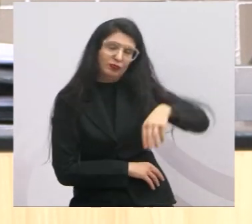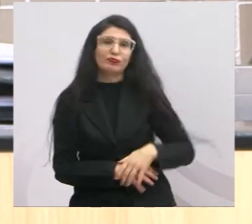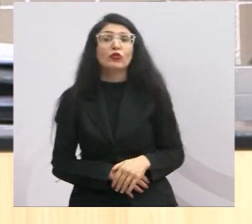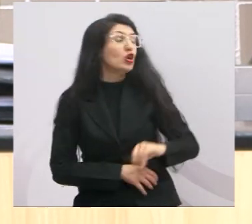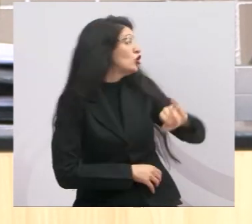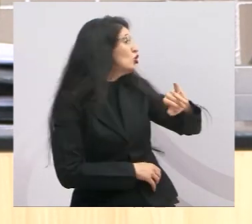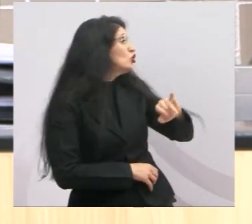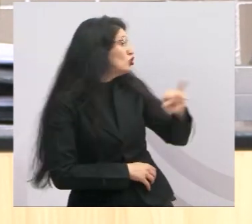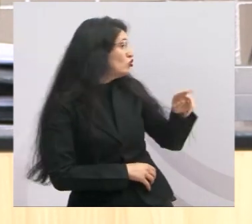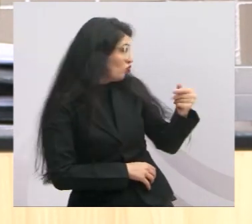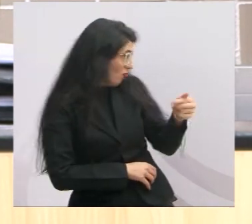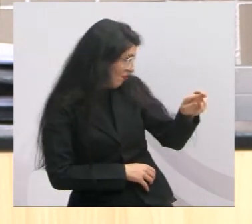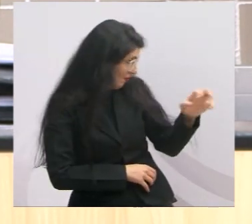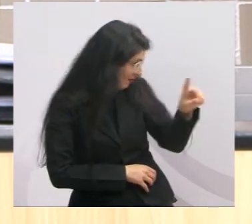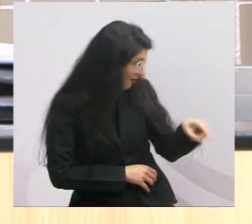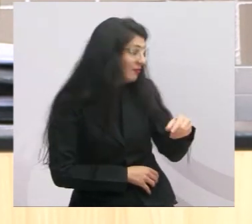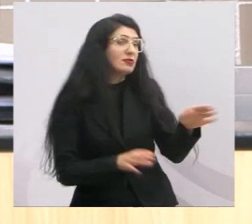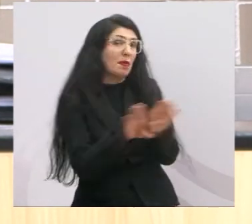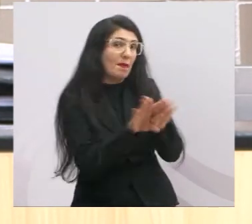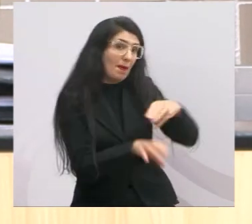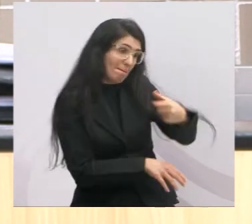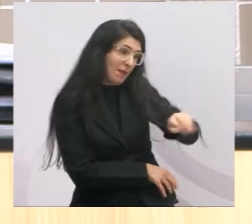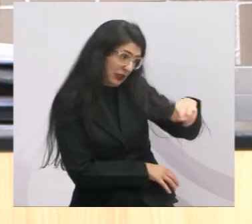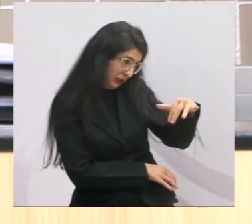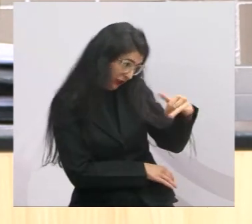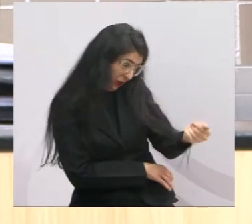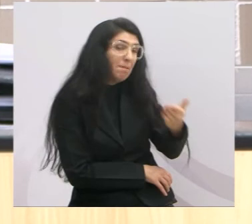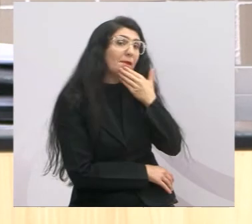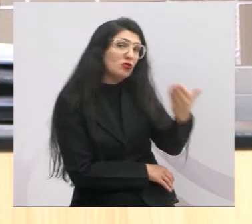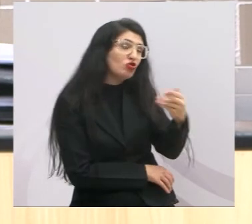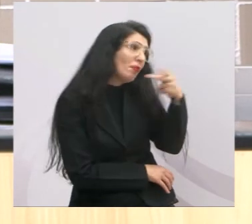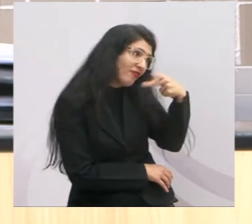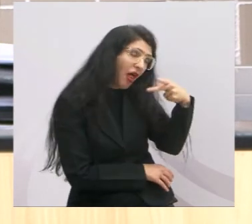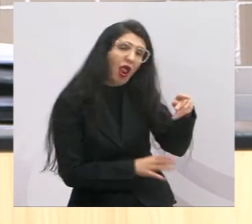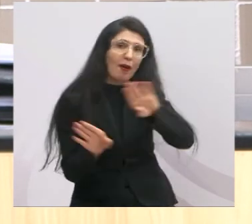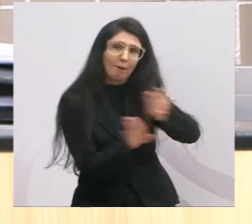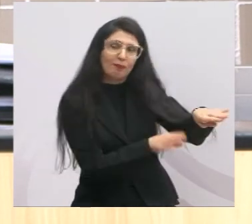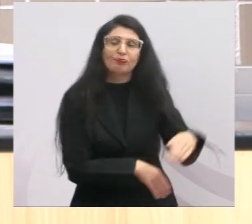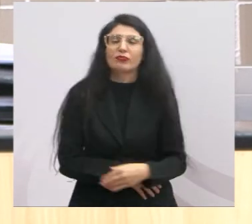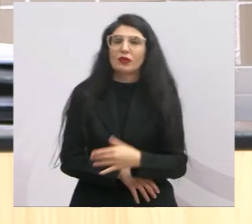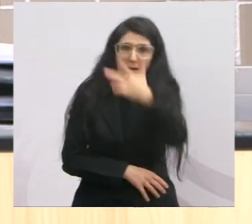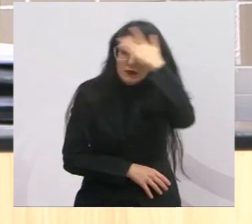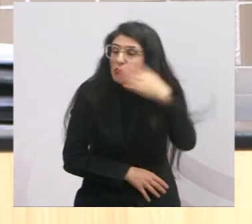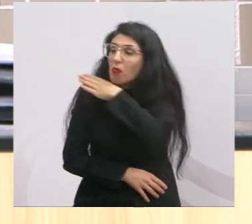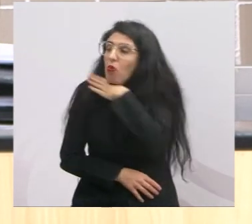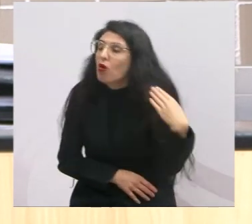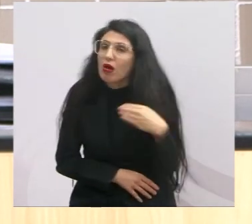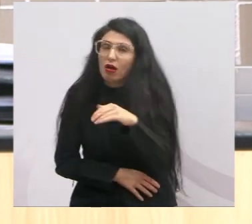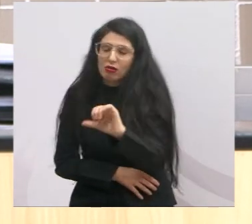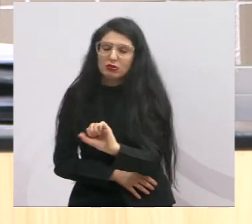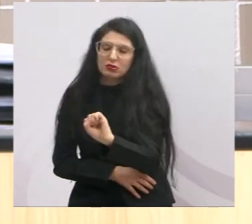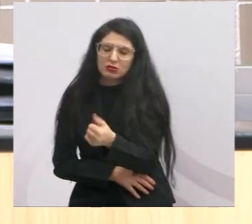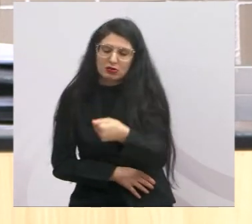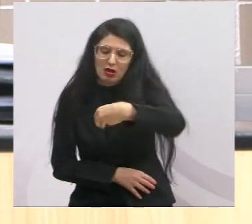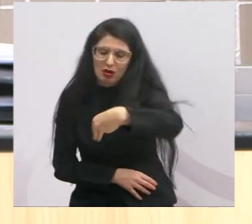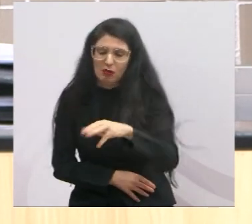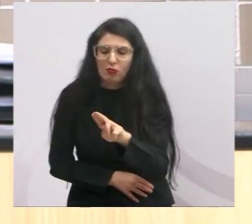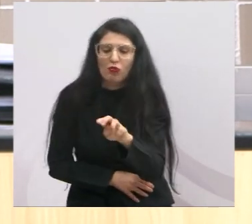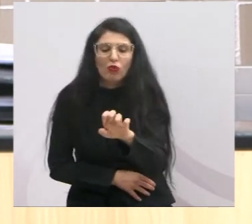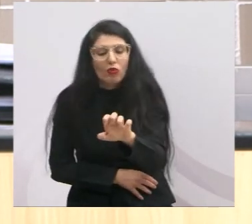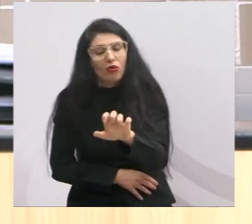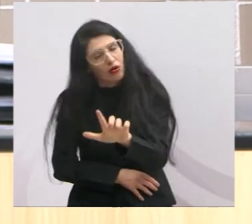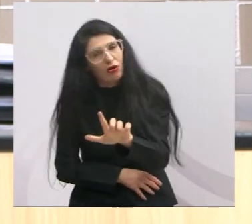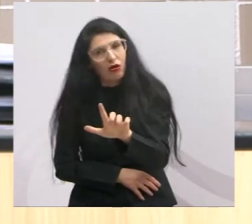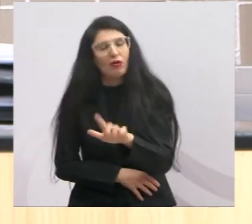sua base estar comprometida pela ação de cupins na Rua Tailândia, em frente ao número 7, no Jardim Colônia, em Jacareí.